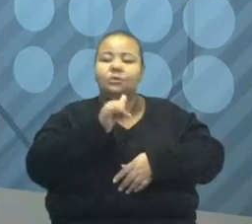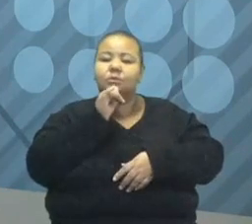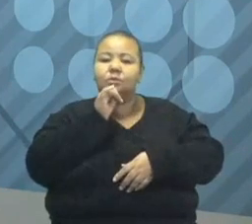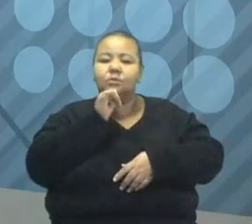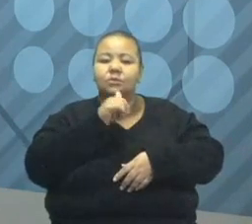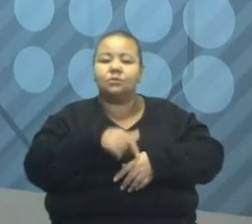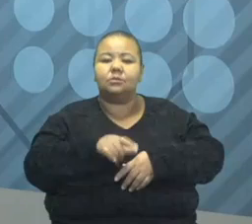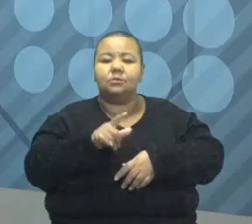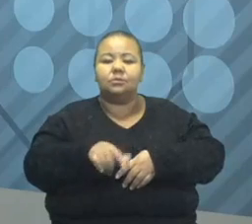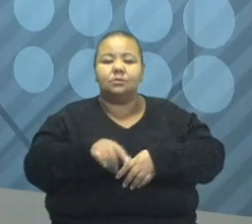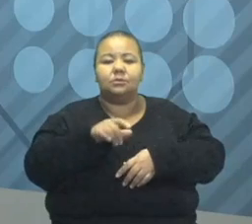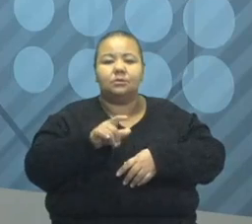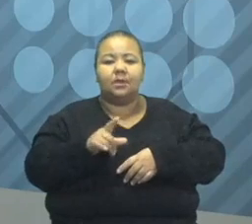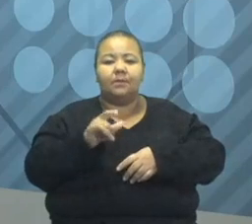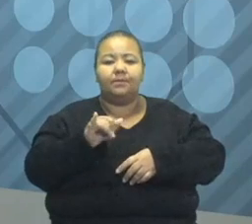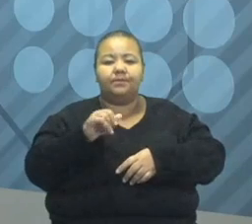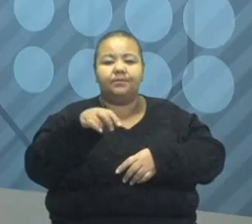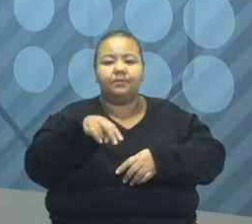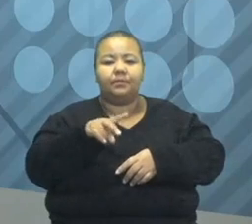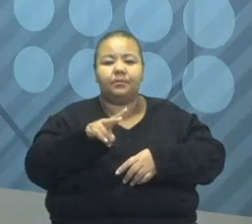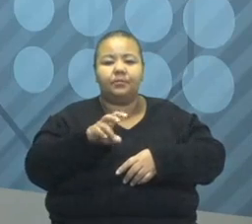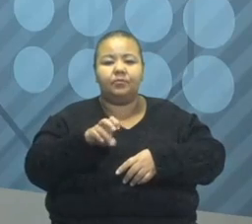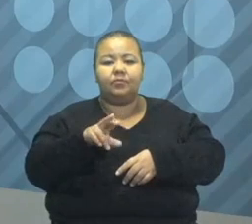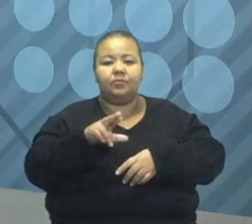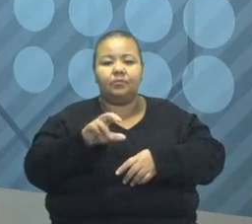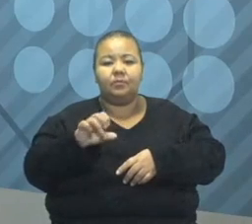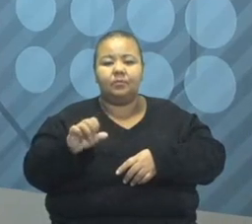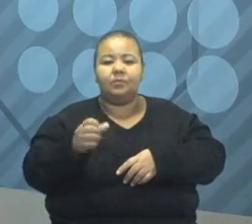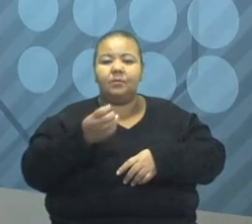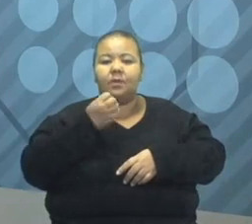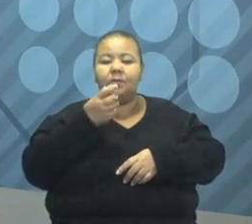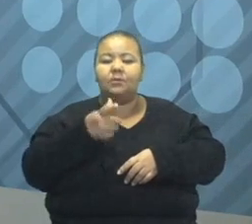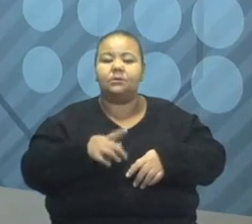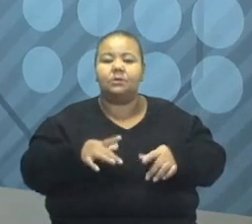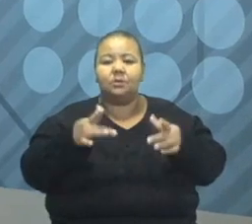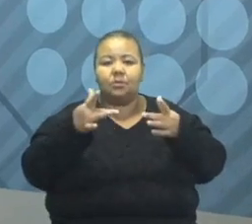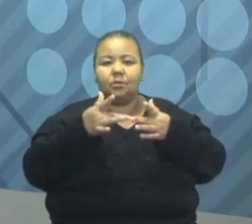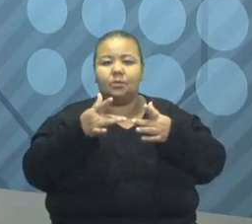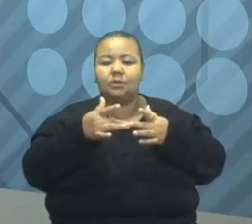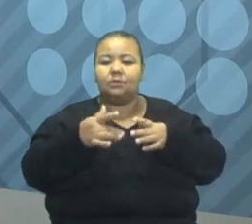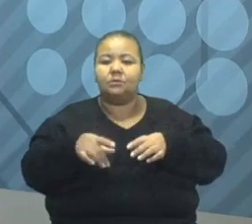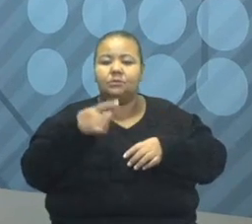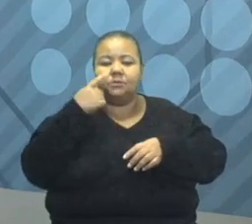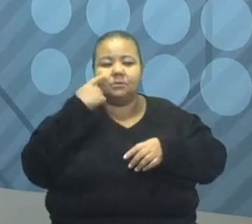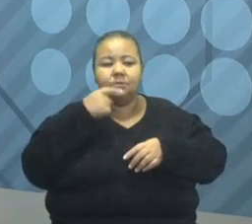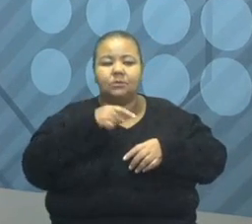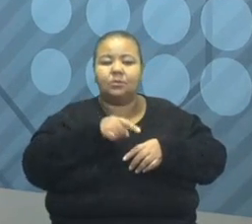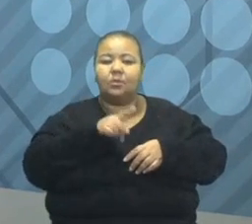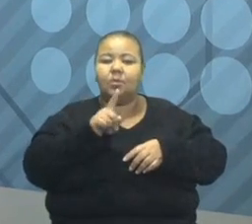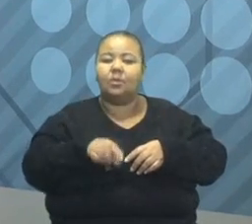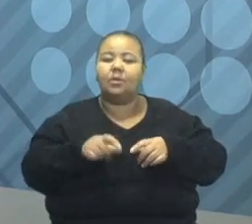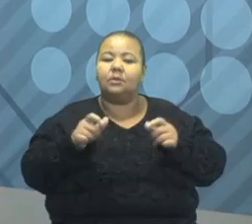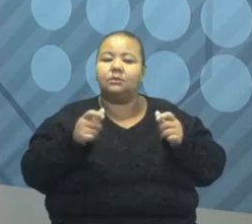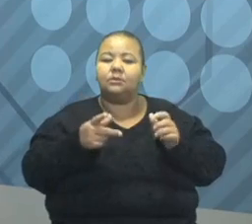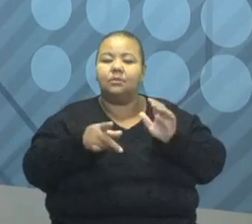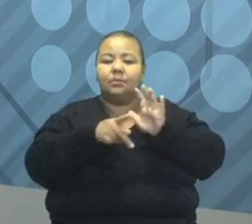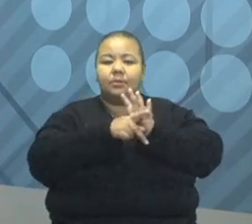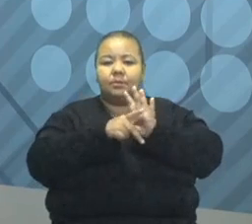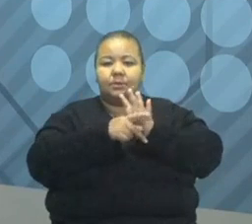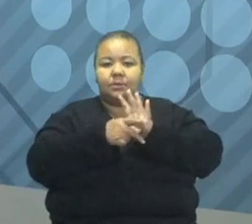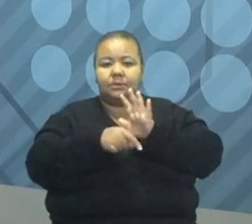caso da matriz inversa, certo? Então é interessante que você tenha contato e veja quais são algumas